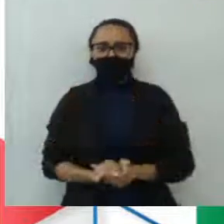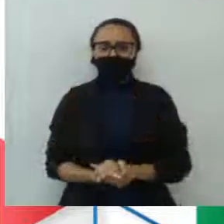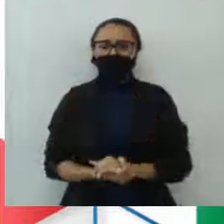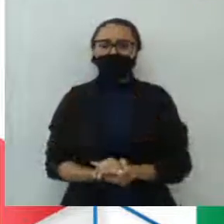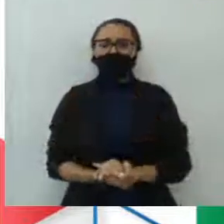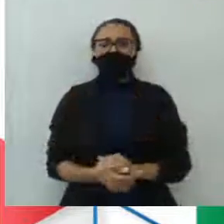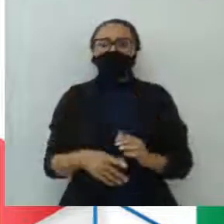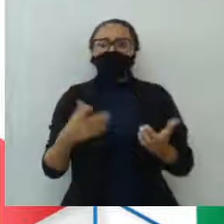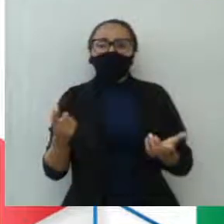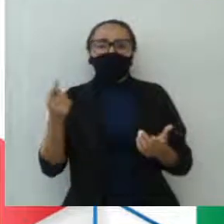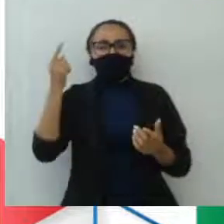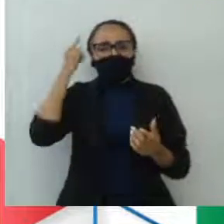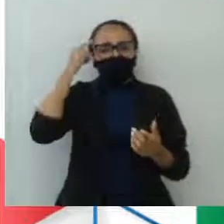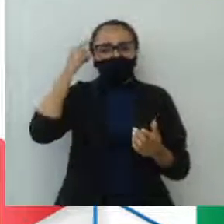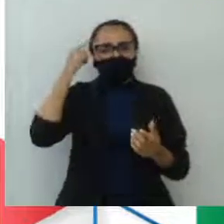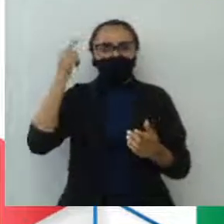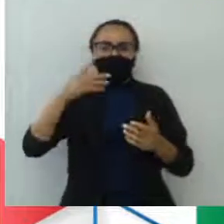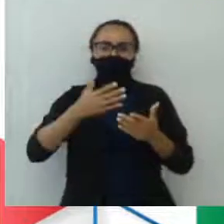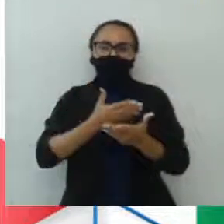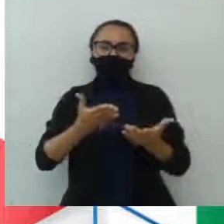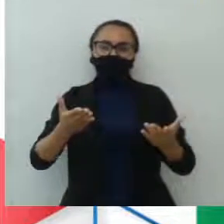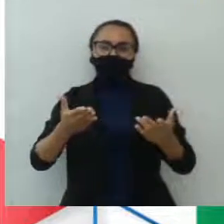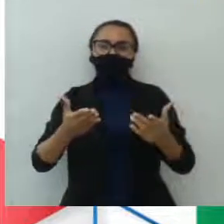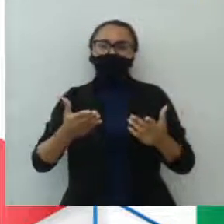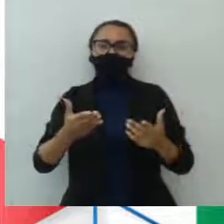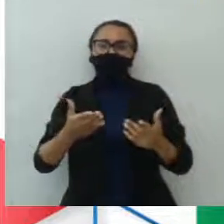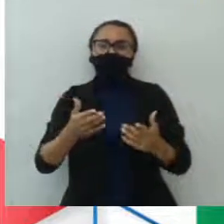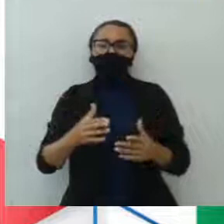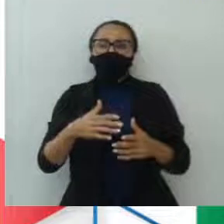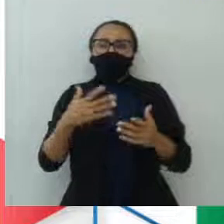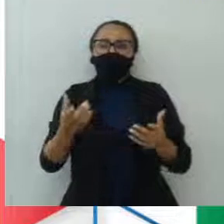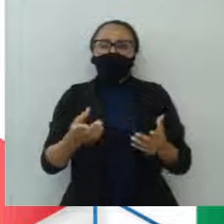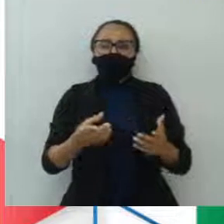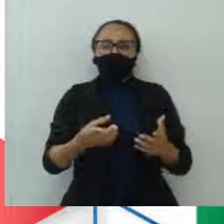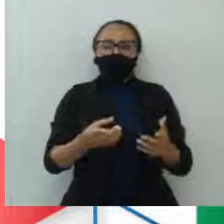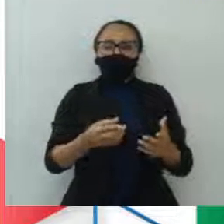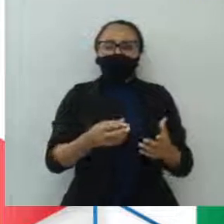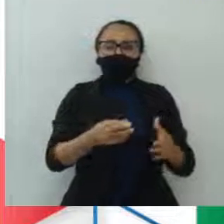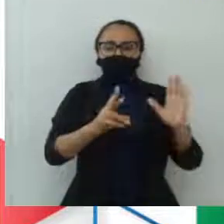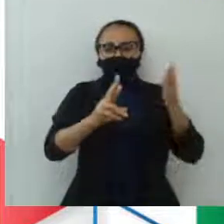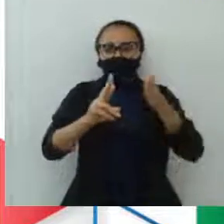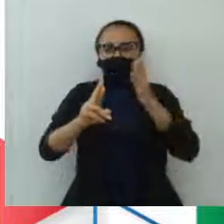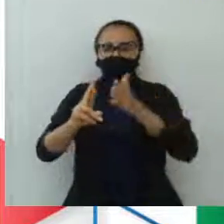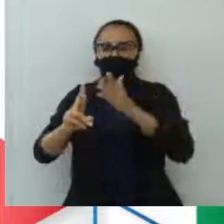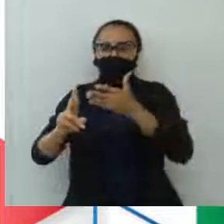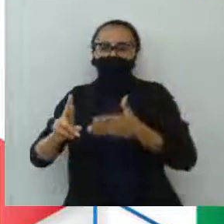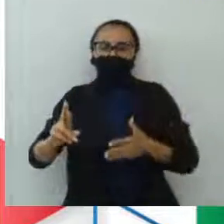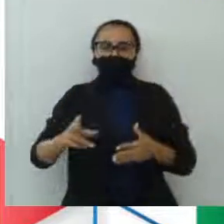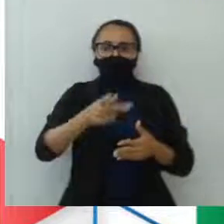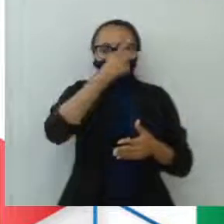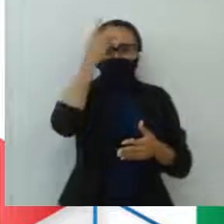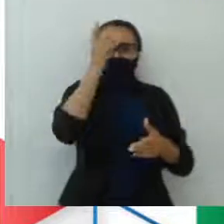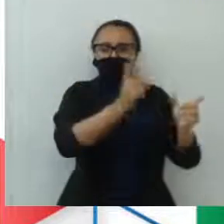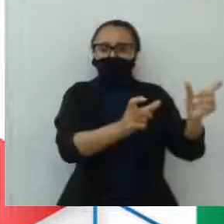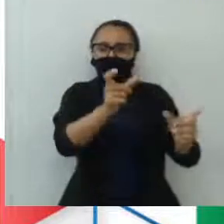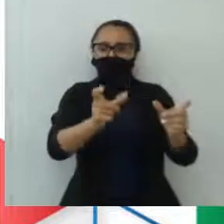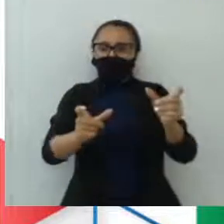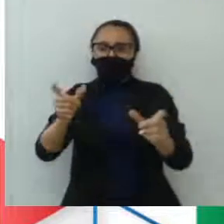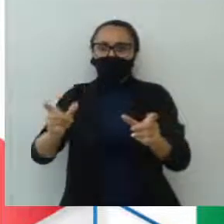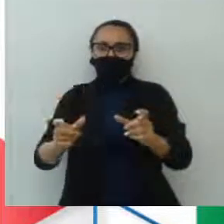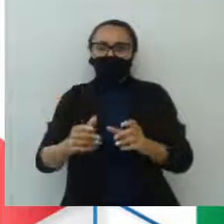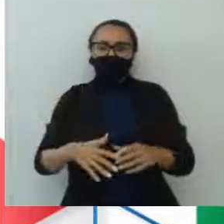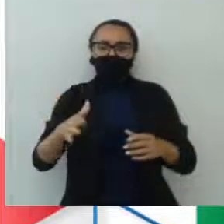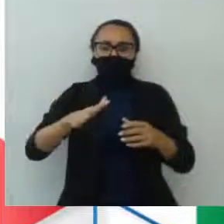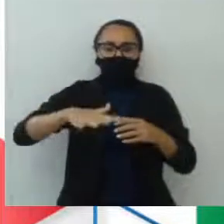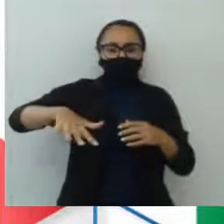ideia central dessa estética naturalista seria a identificação de cada pessoa na plateia com o personagem, de forma que aquela